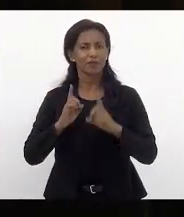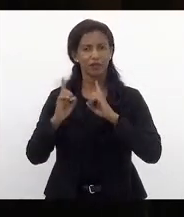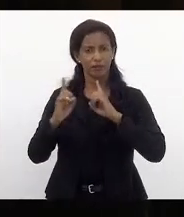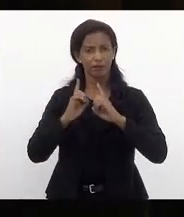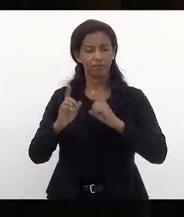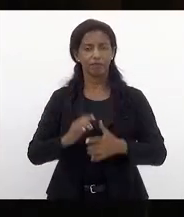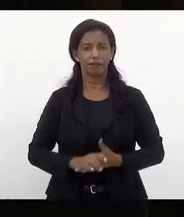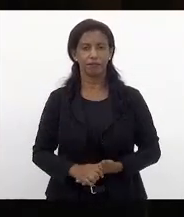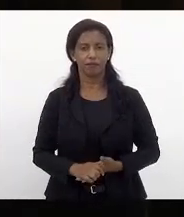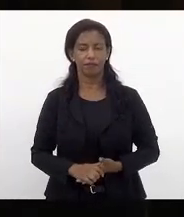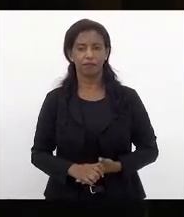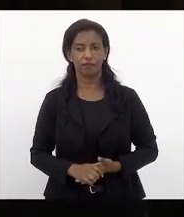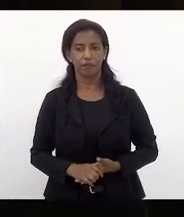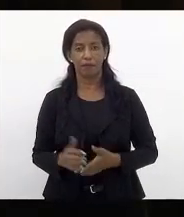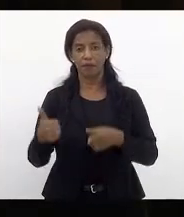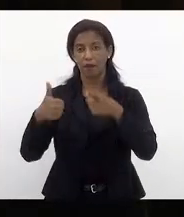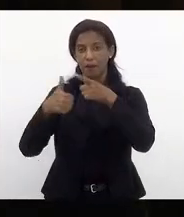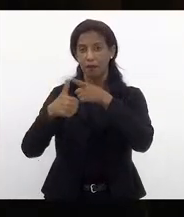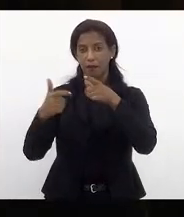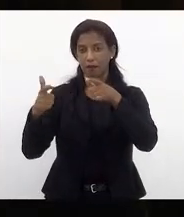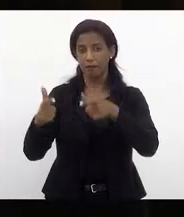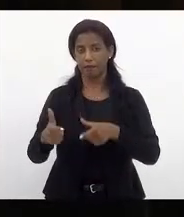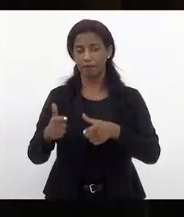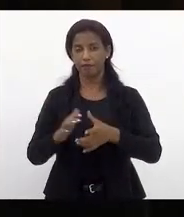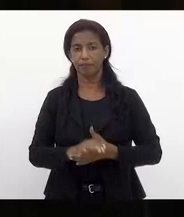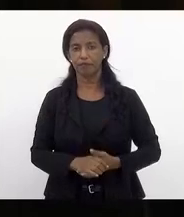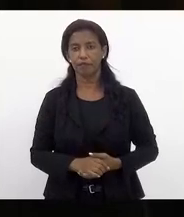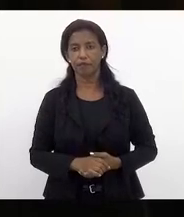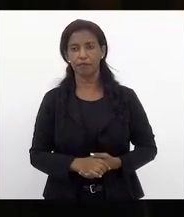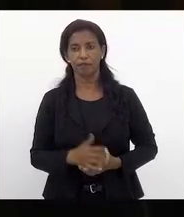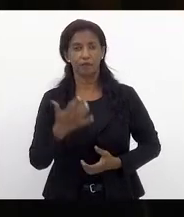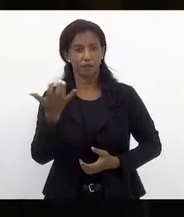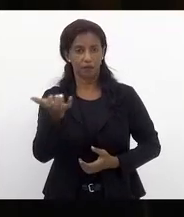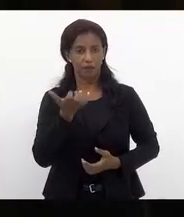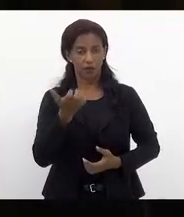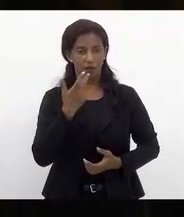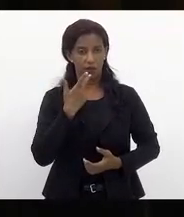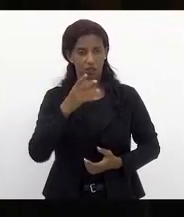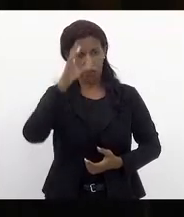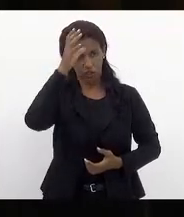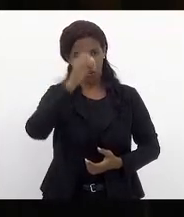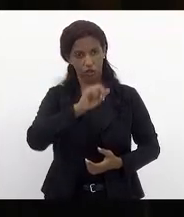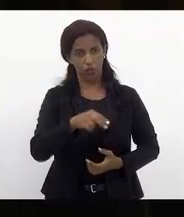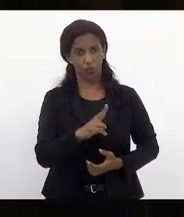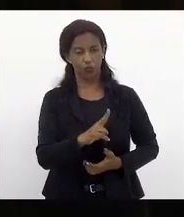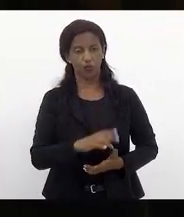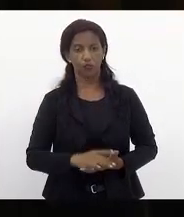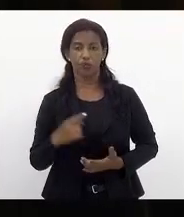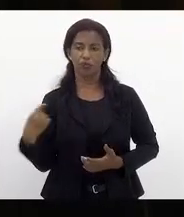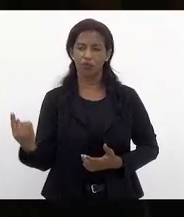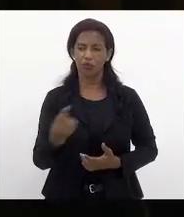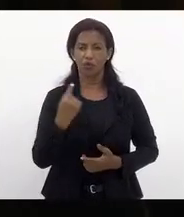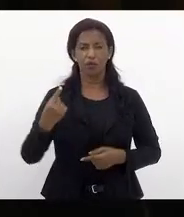discutindo. Em primeiro lugar, eu quero dizer, tia Ju, que nós